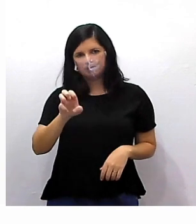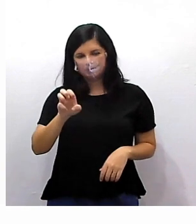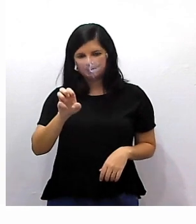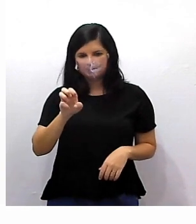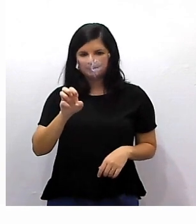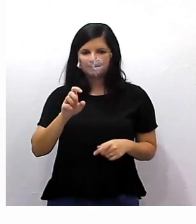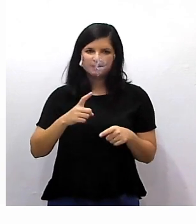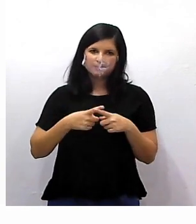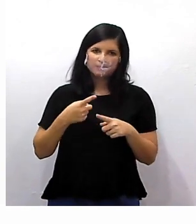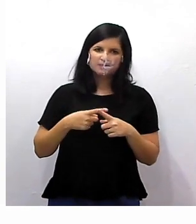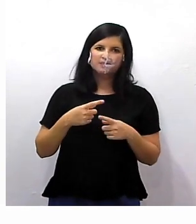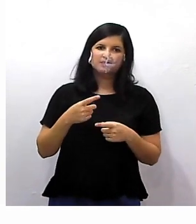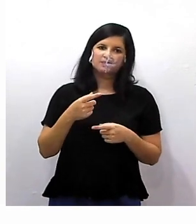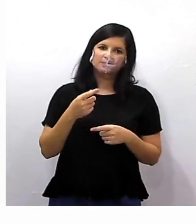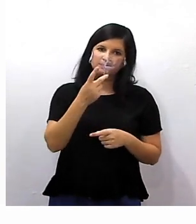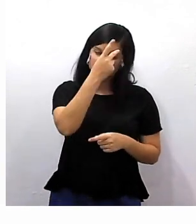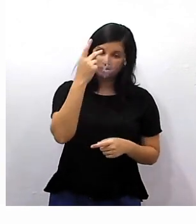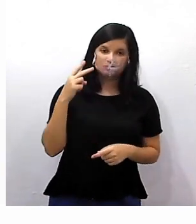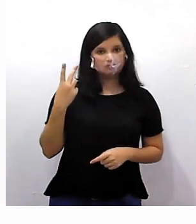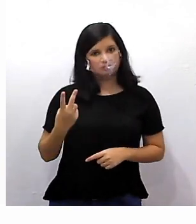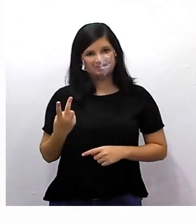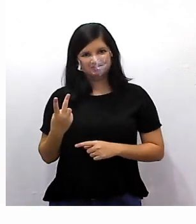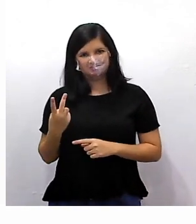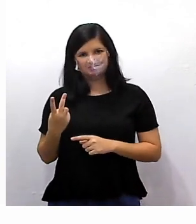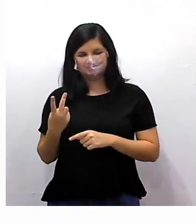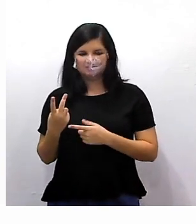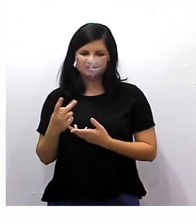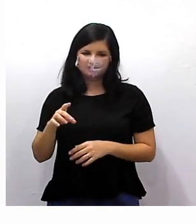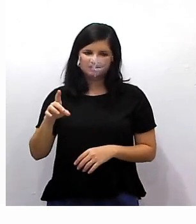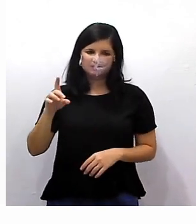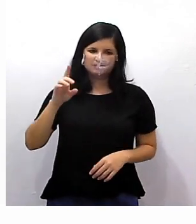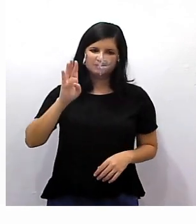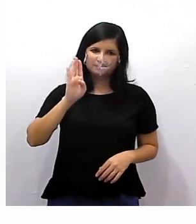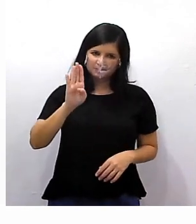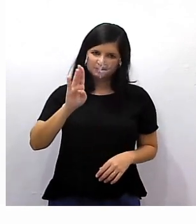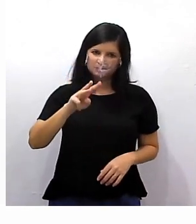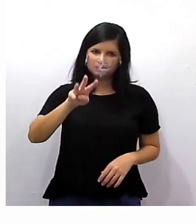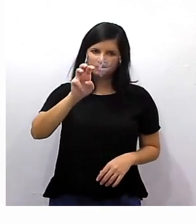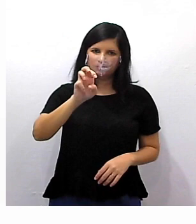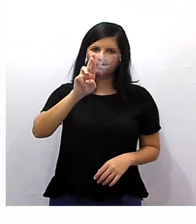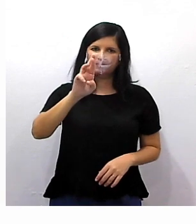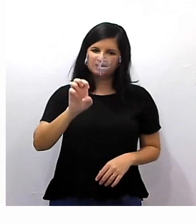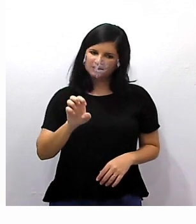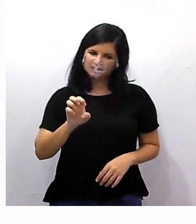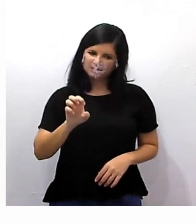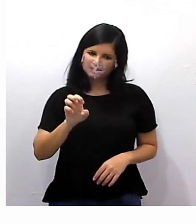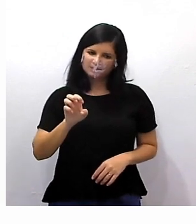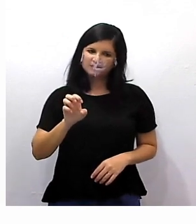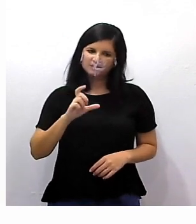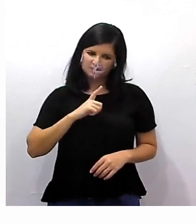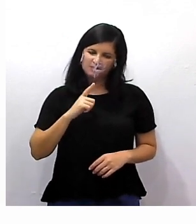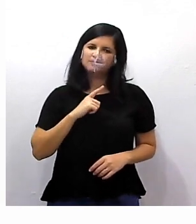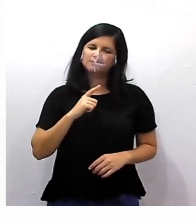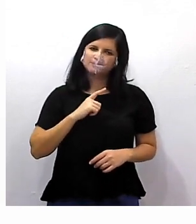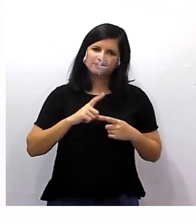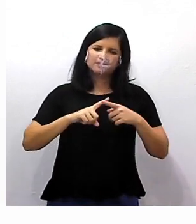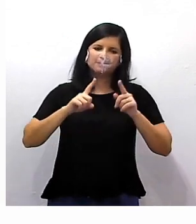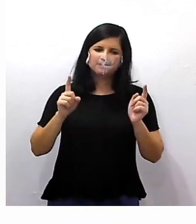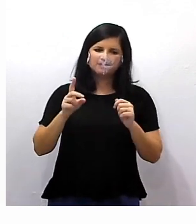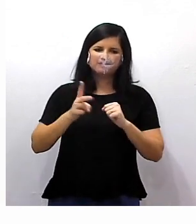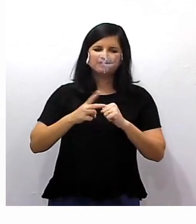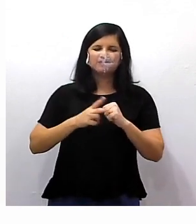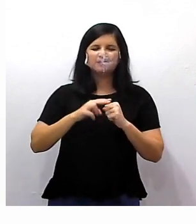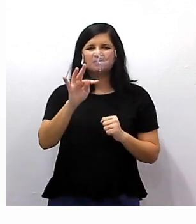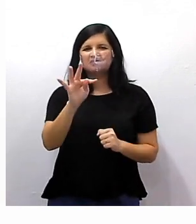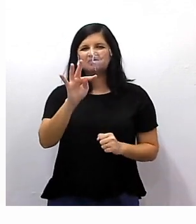a eles ou a elas, duas pessoas. A letra B, were taking. Opa, na letra B a gente tem were, mas a gente tem o verbo